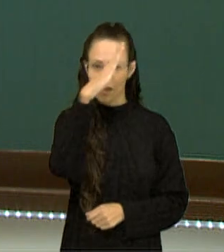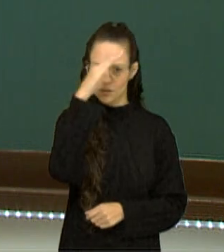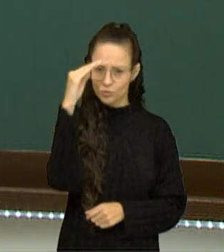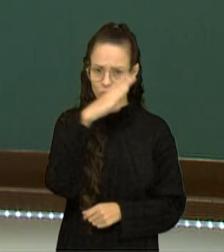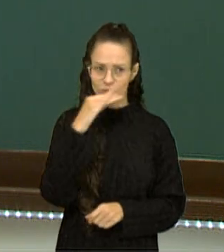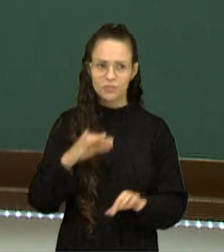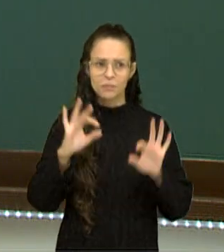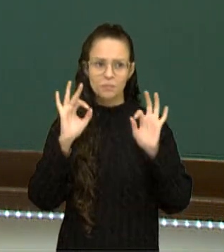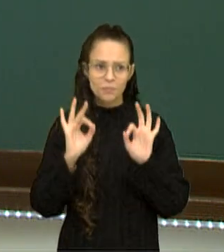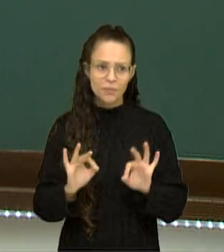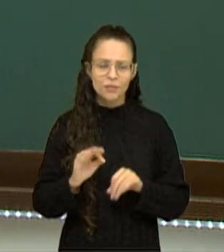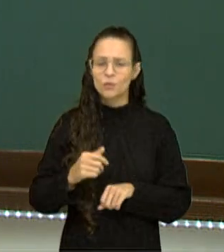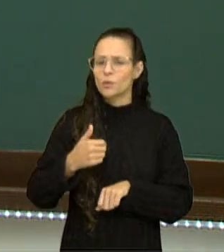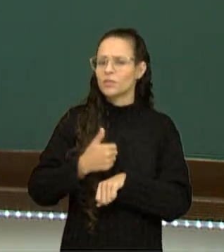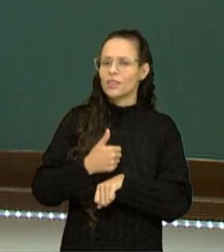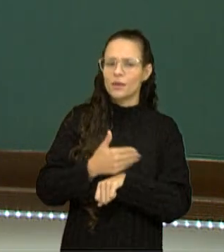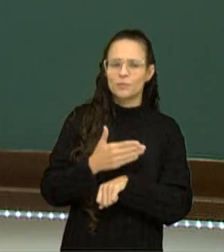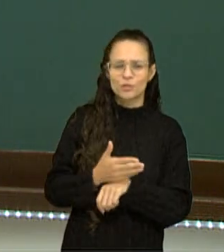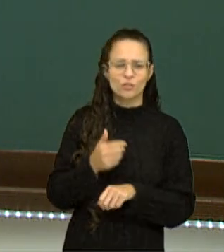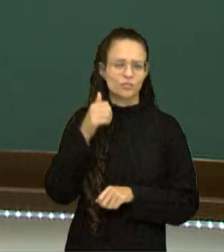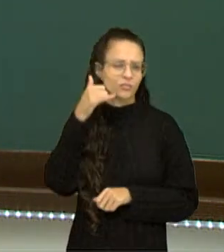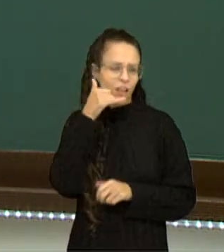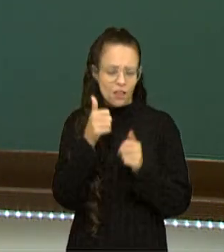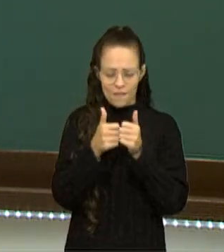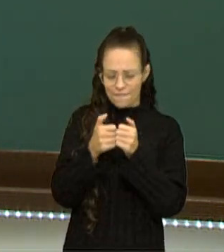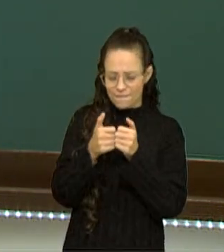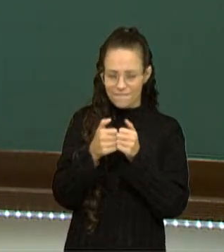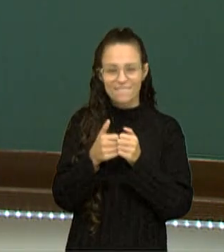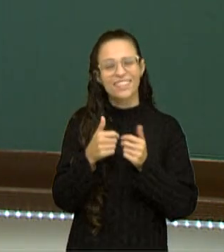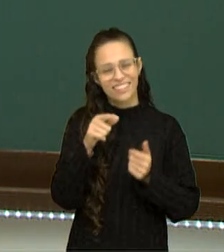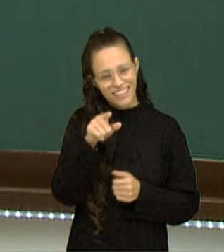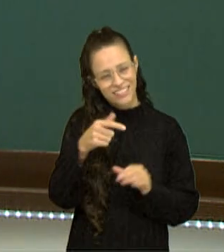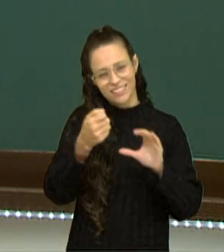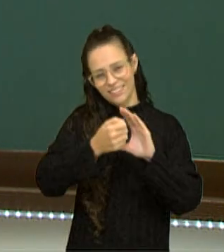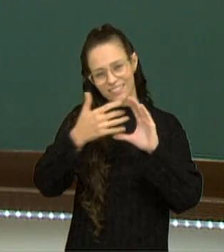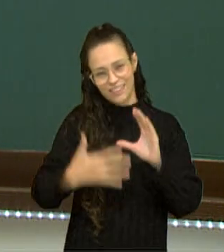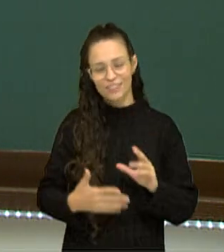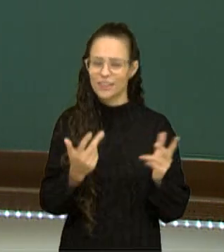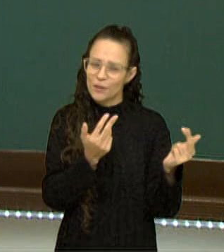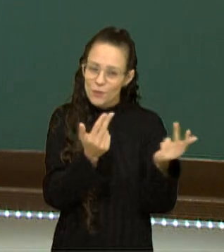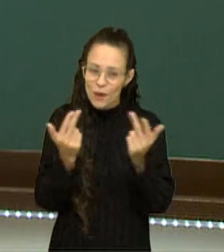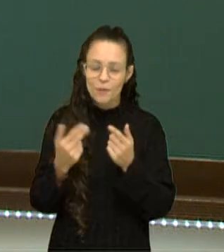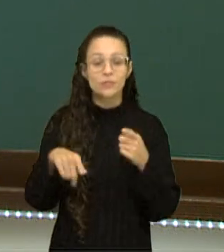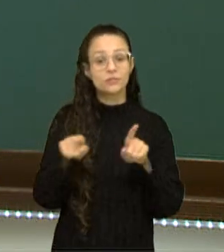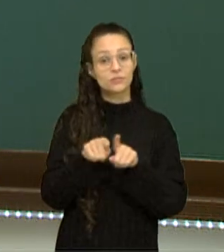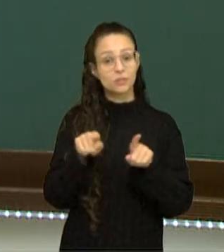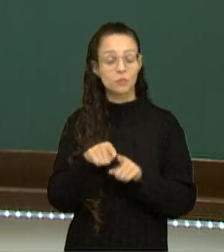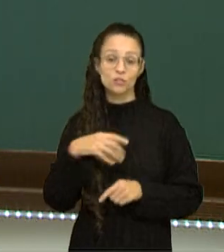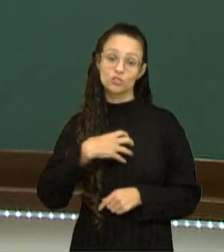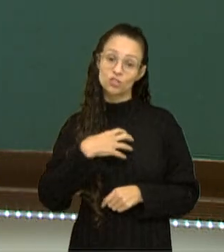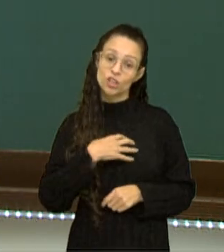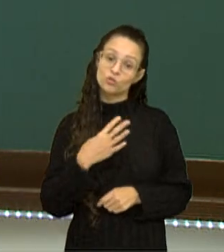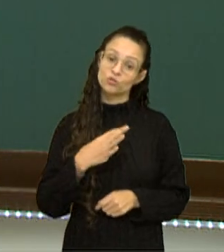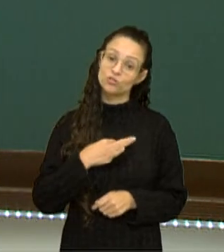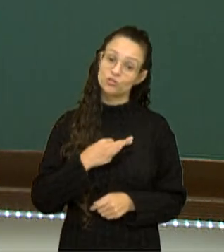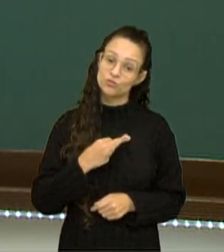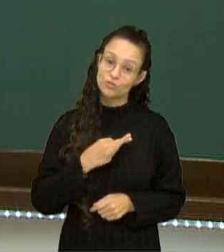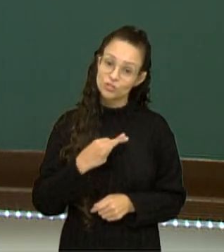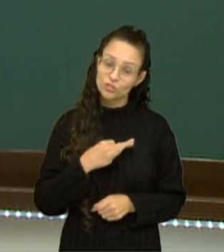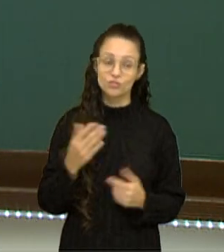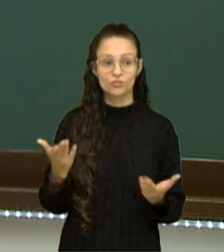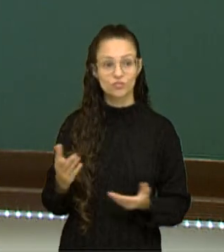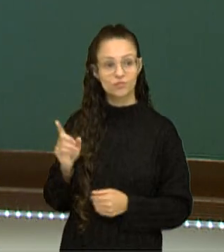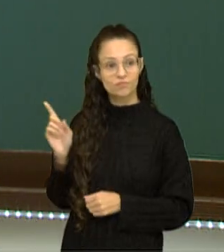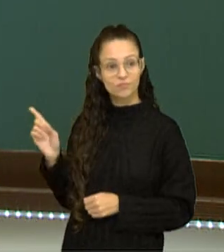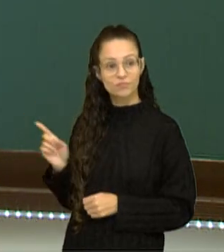né, ficam o tempo todo ali no celular, talvez essa seja uma característica em comum, talvez a forma de se vestir, né,